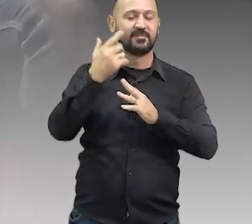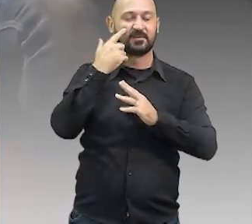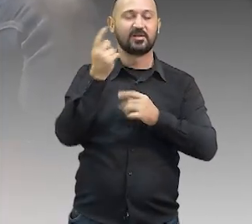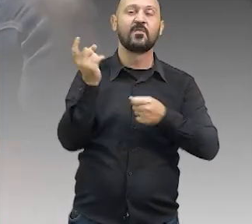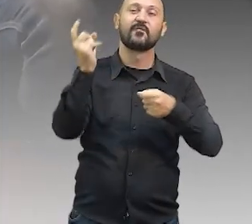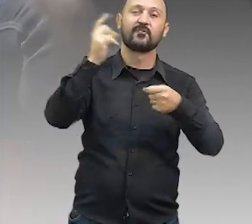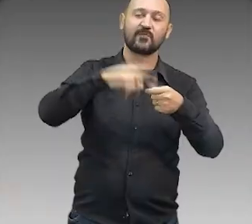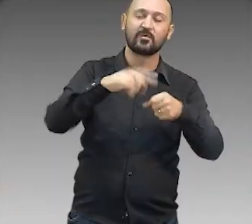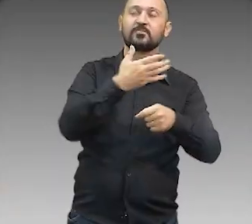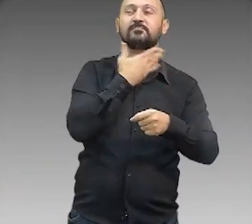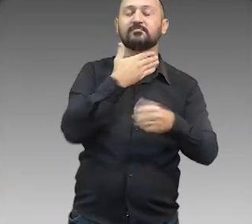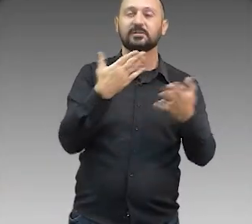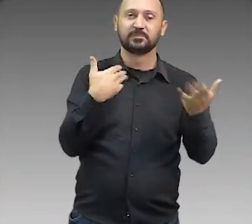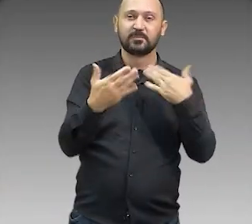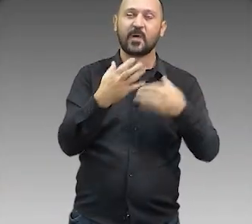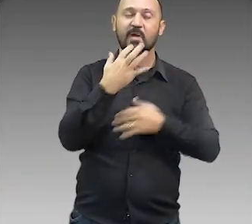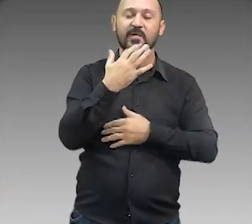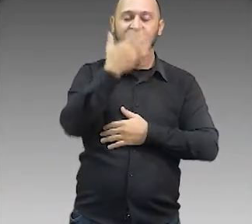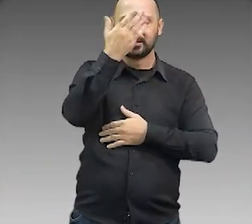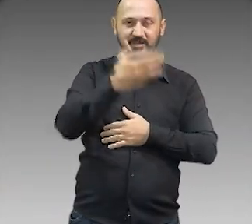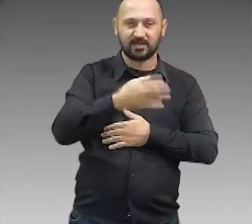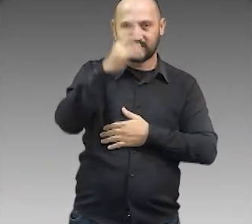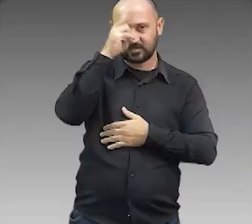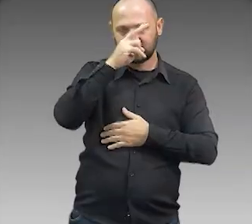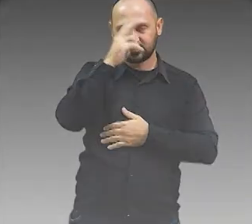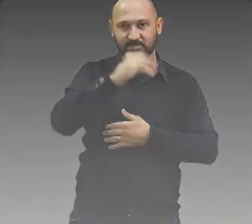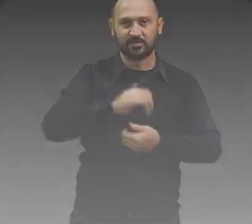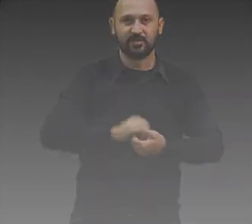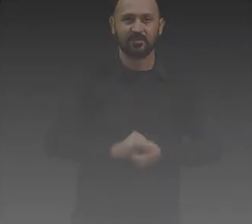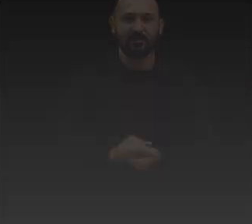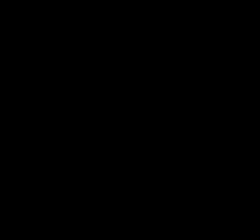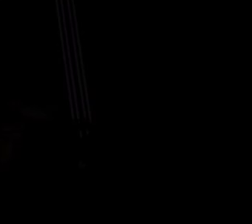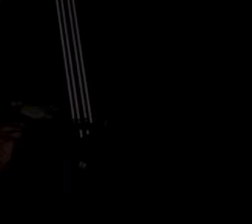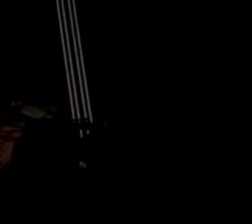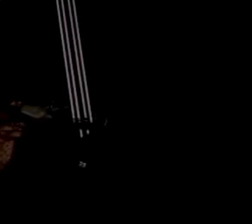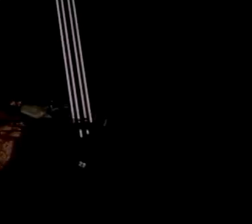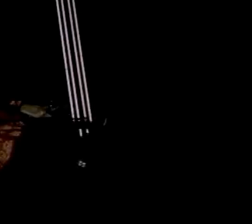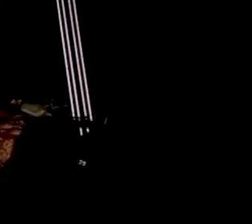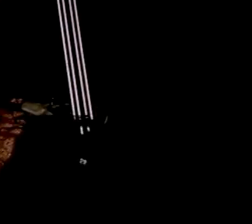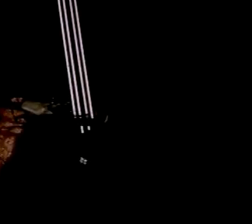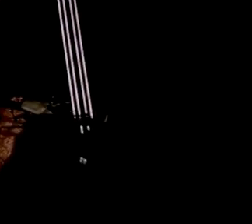do Campo Grande News, também ícone aqui do nosso jornalismo estadual. Não sai daí, a gente já volta.